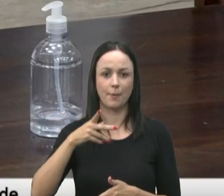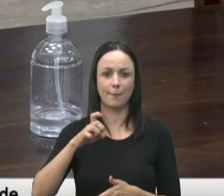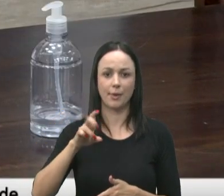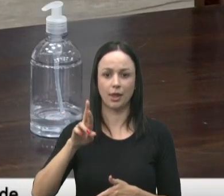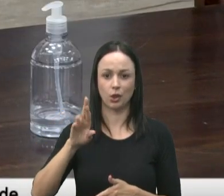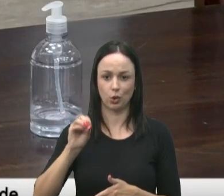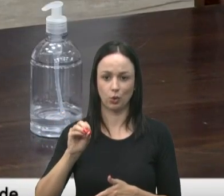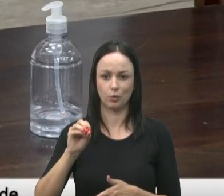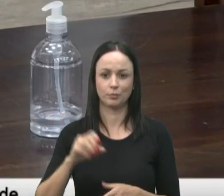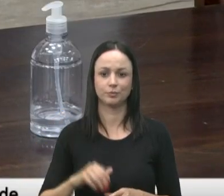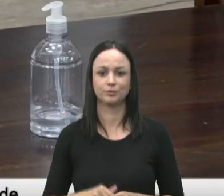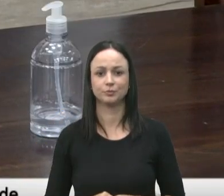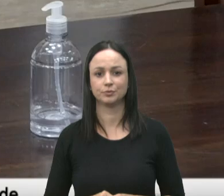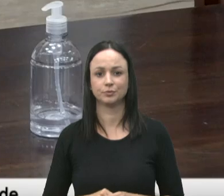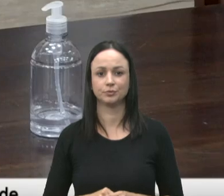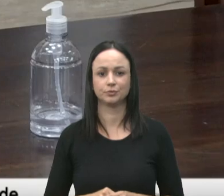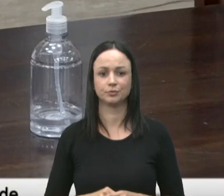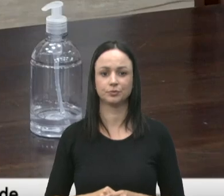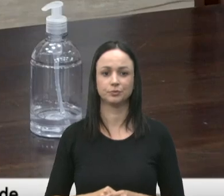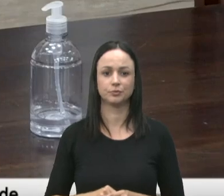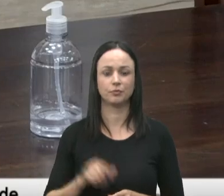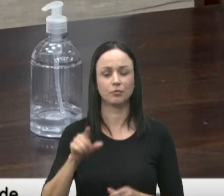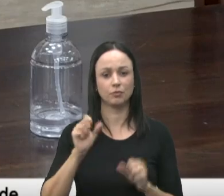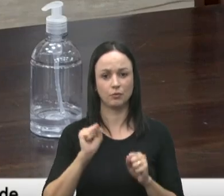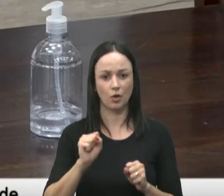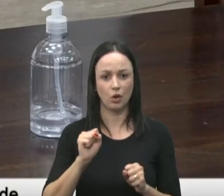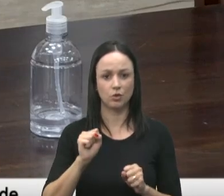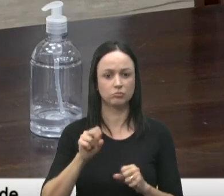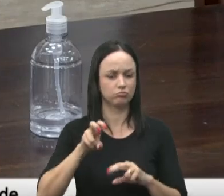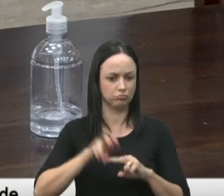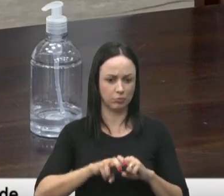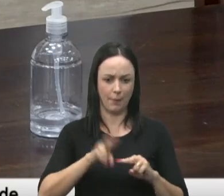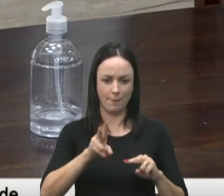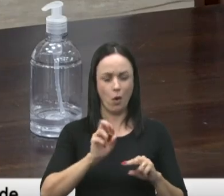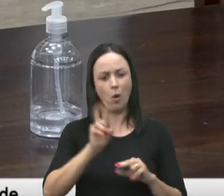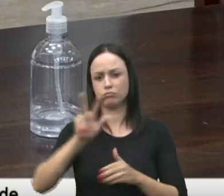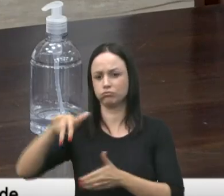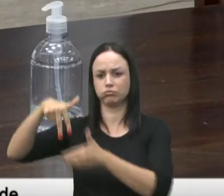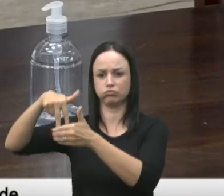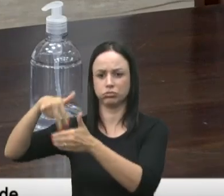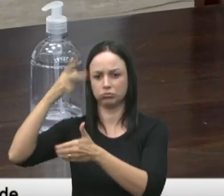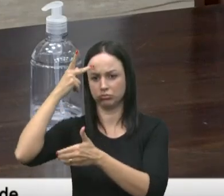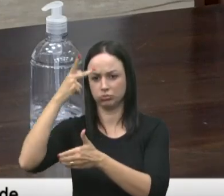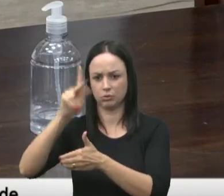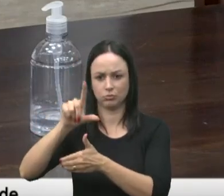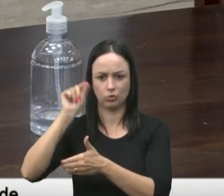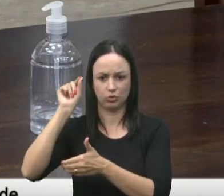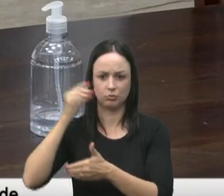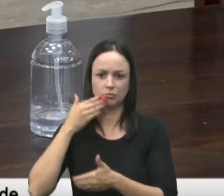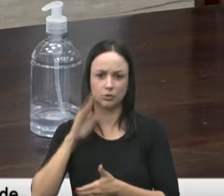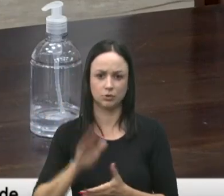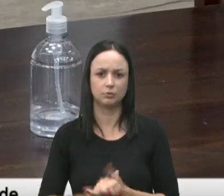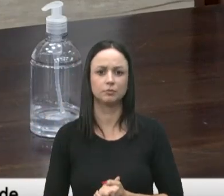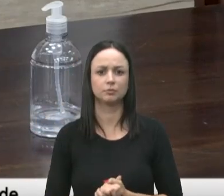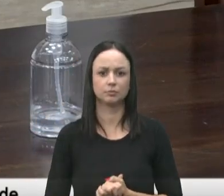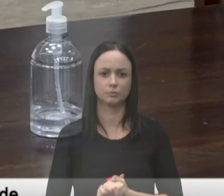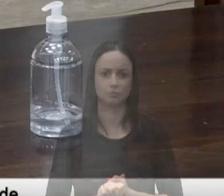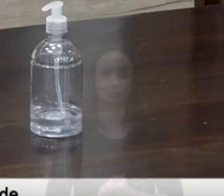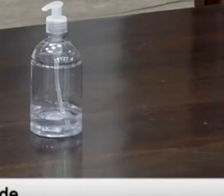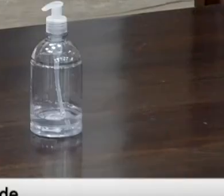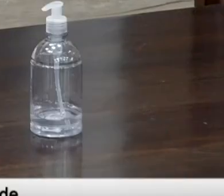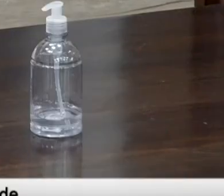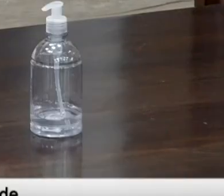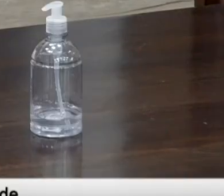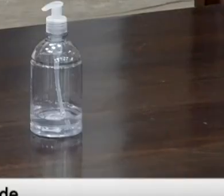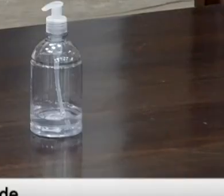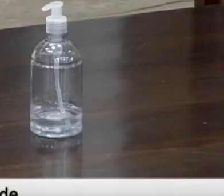Terolo. E aí você pode falar tanto dali, como você preferir. Se for falar... Isso.